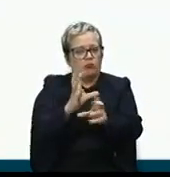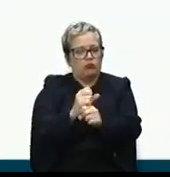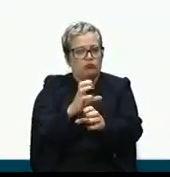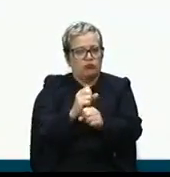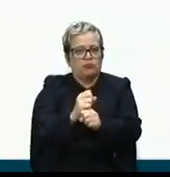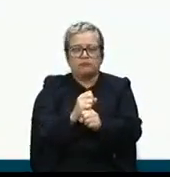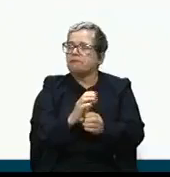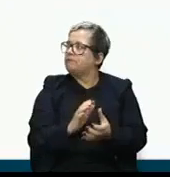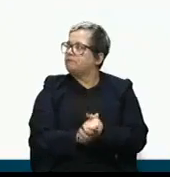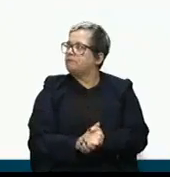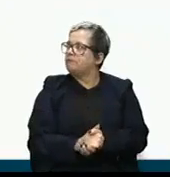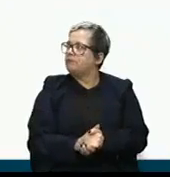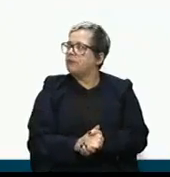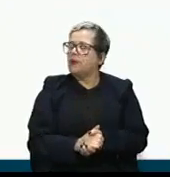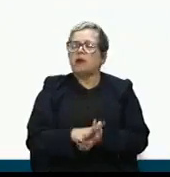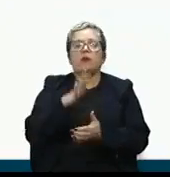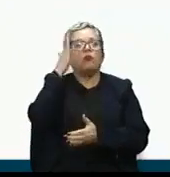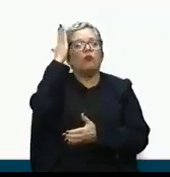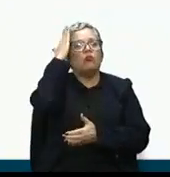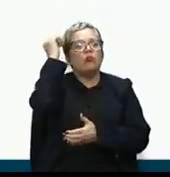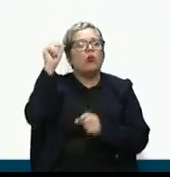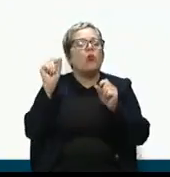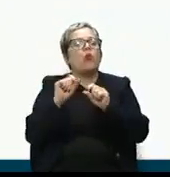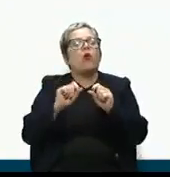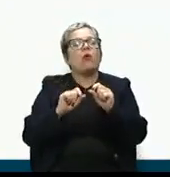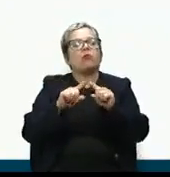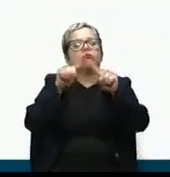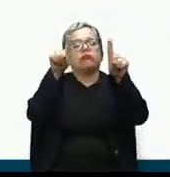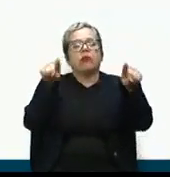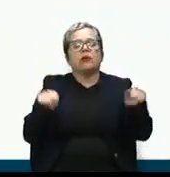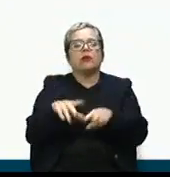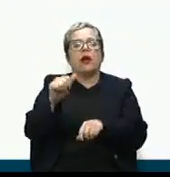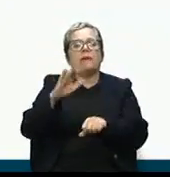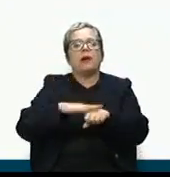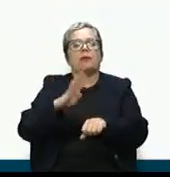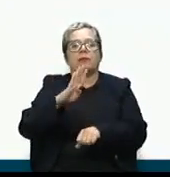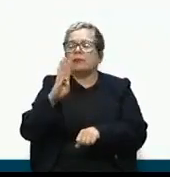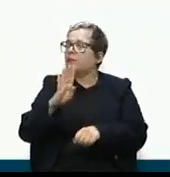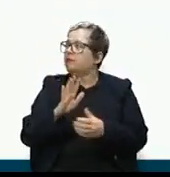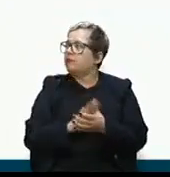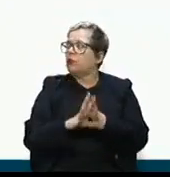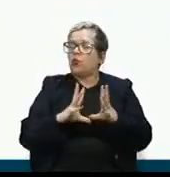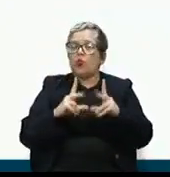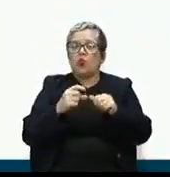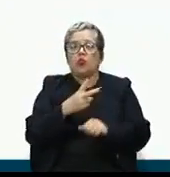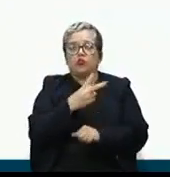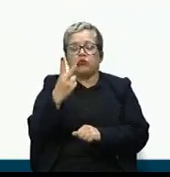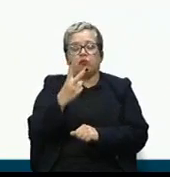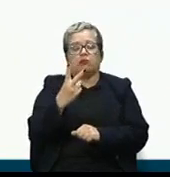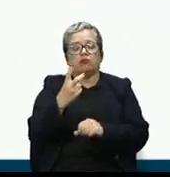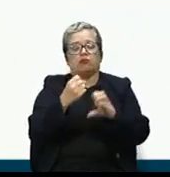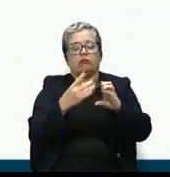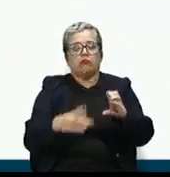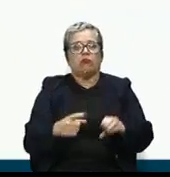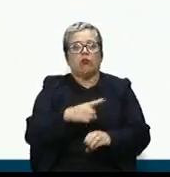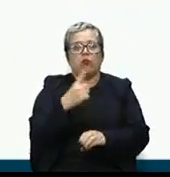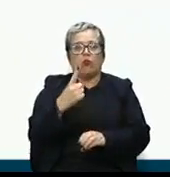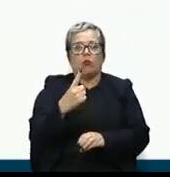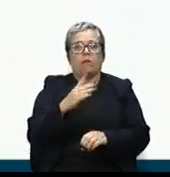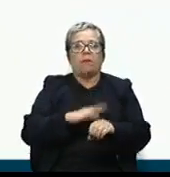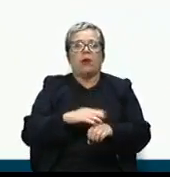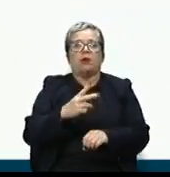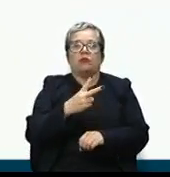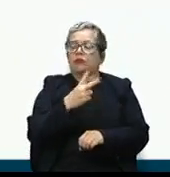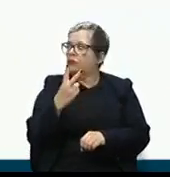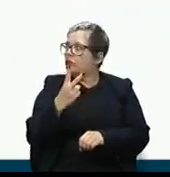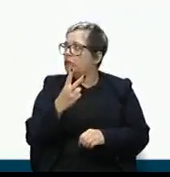gente determinar qual é a matriz A mais B. Então, os dois primeiros elementos eram 1 mais